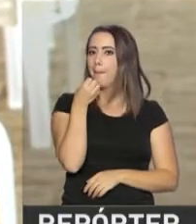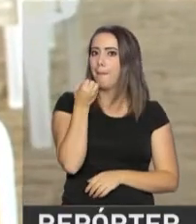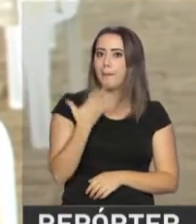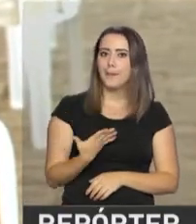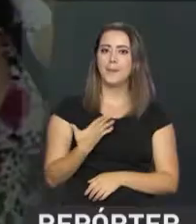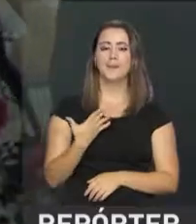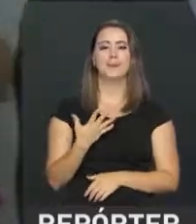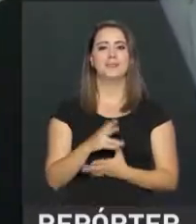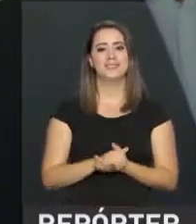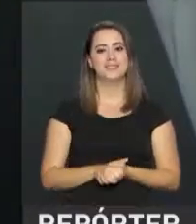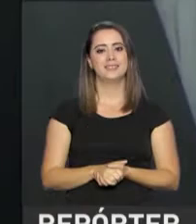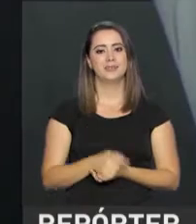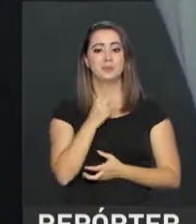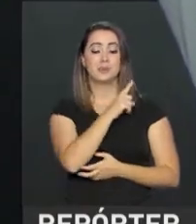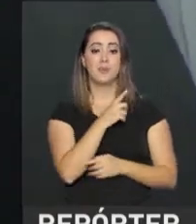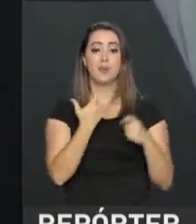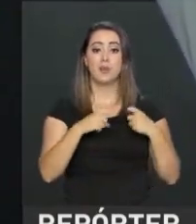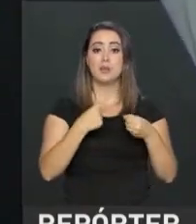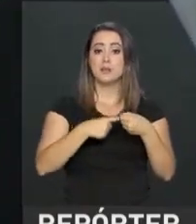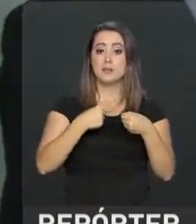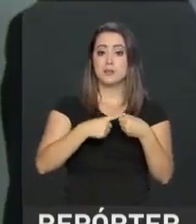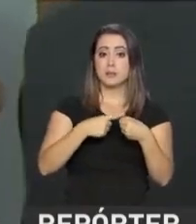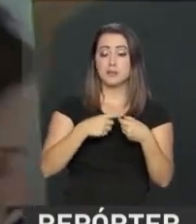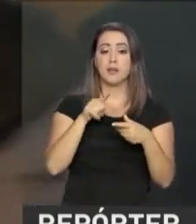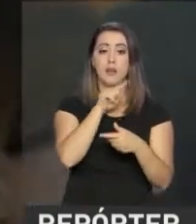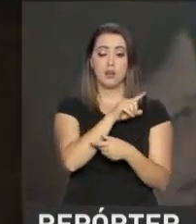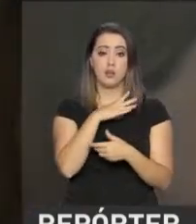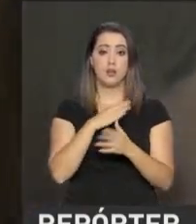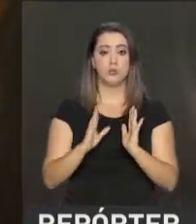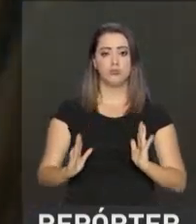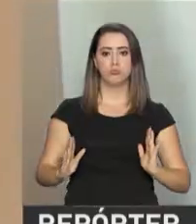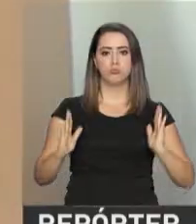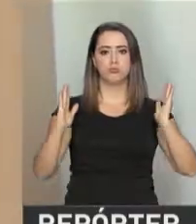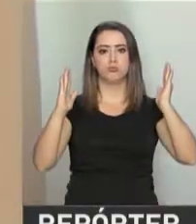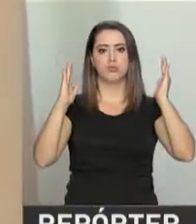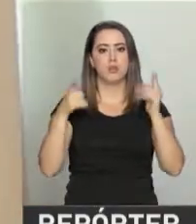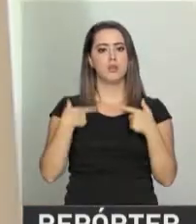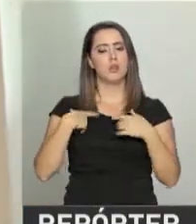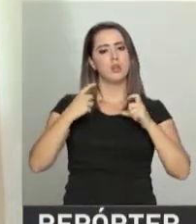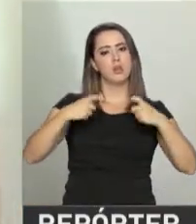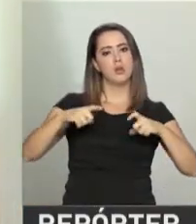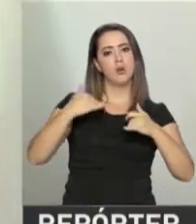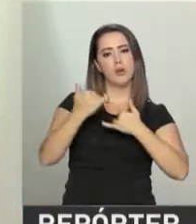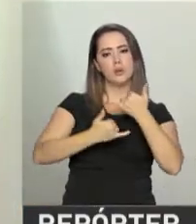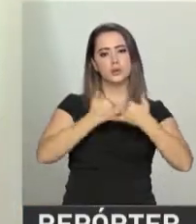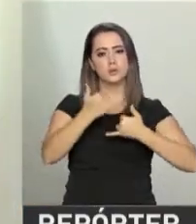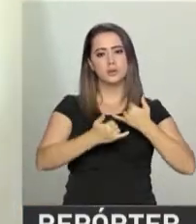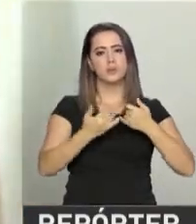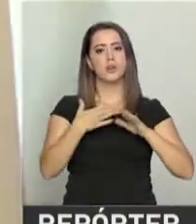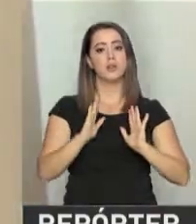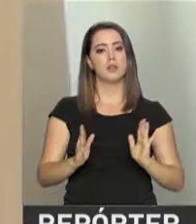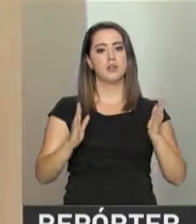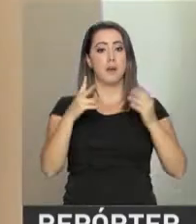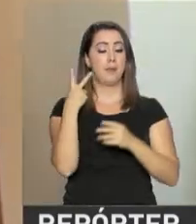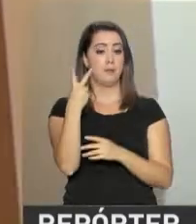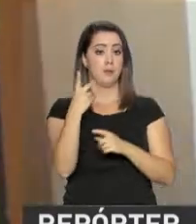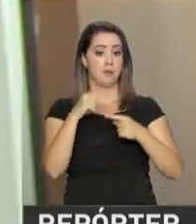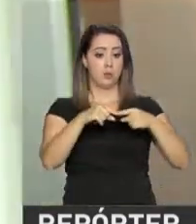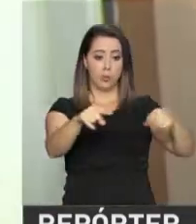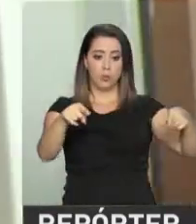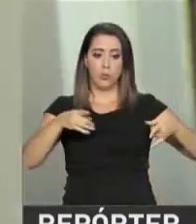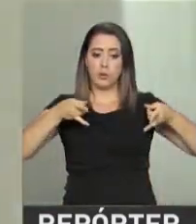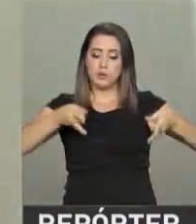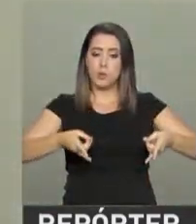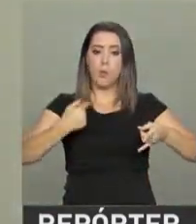a bola no município de bom jardim os prédios do minha casa minha vida contam com áreas de lazer e apartamentos com dois quartos sala